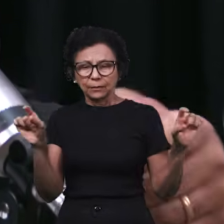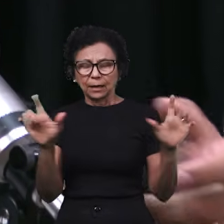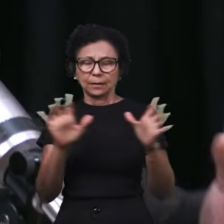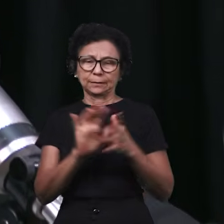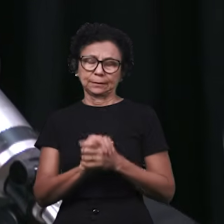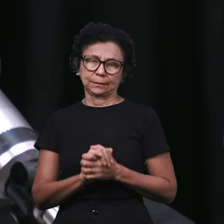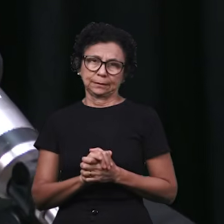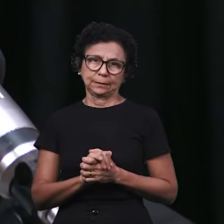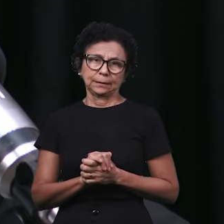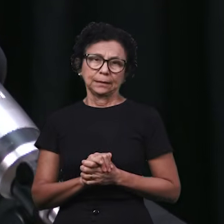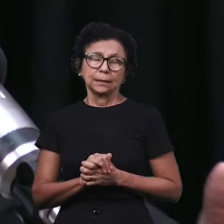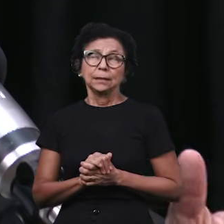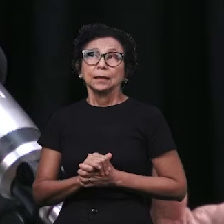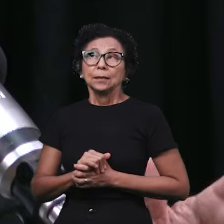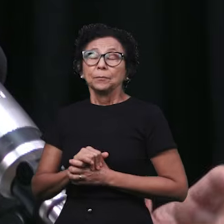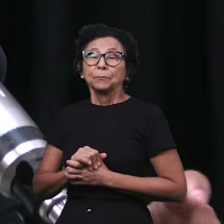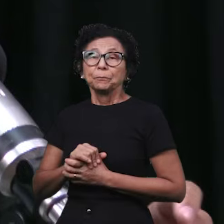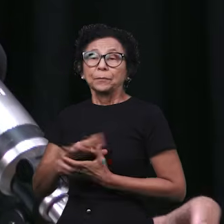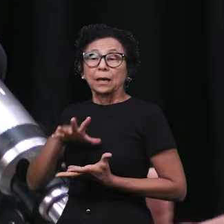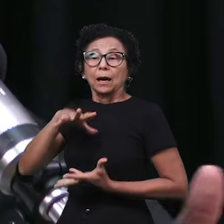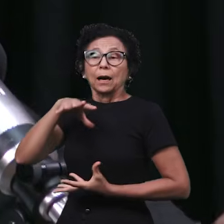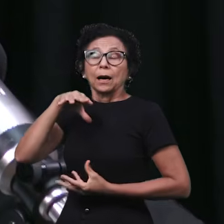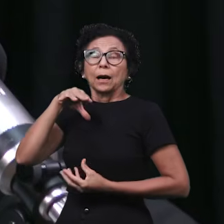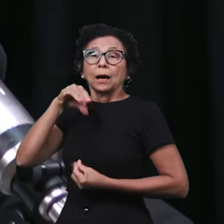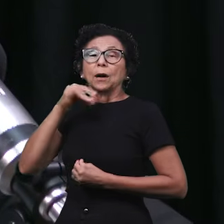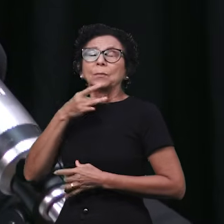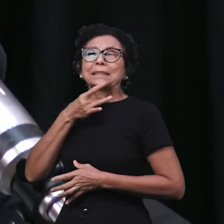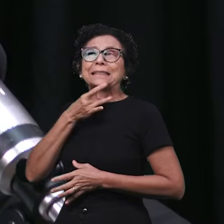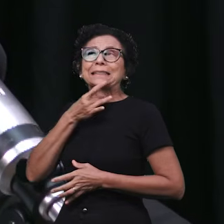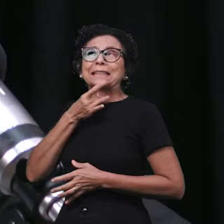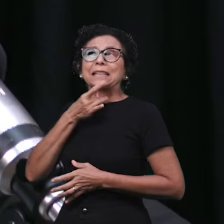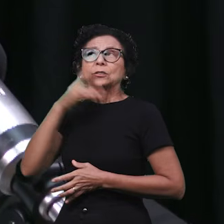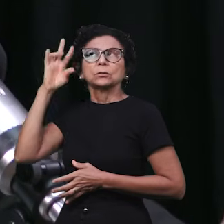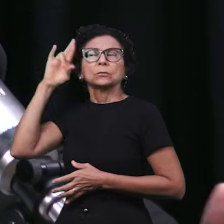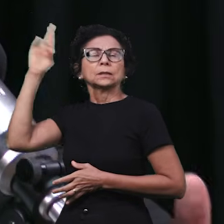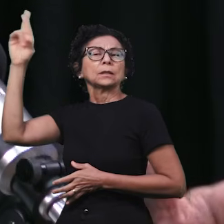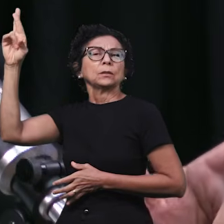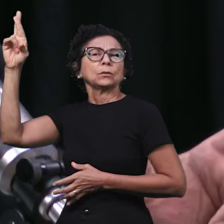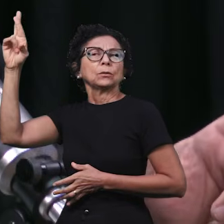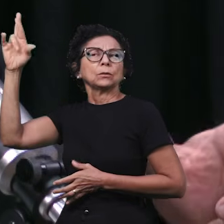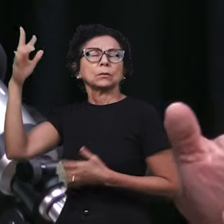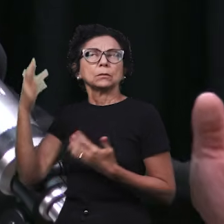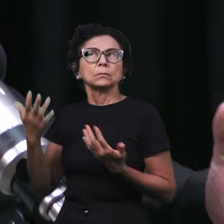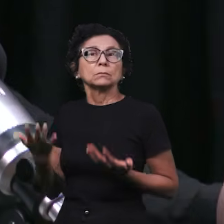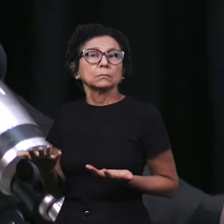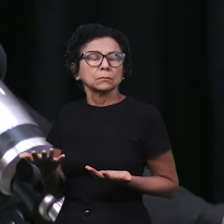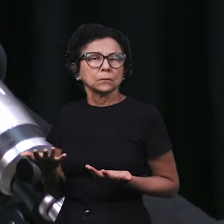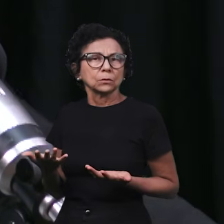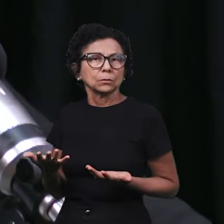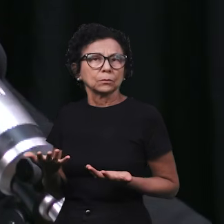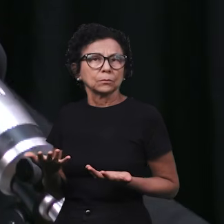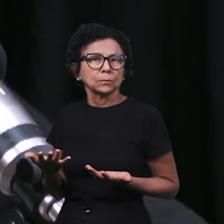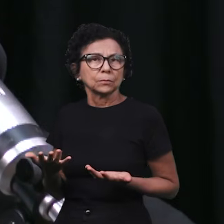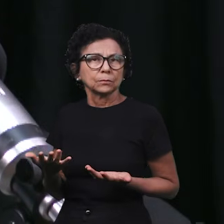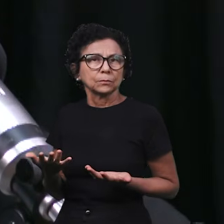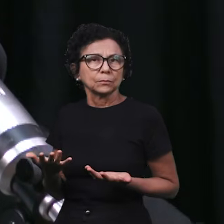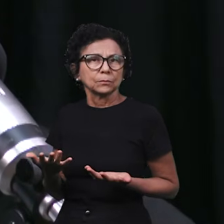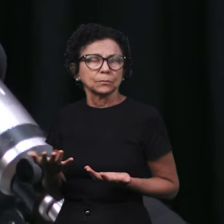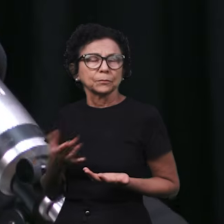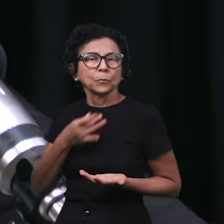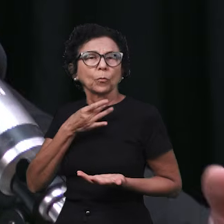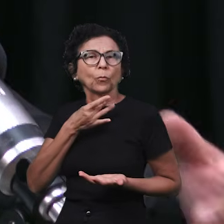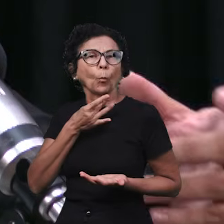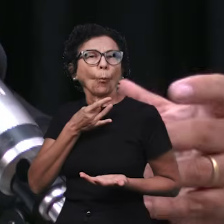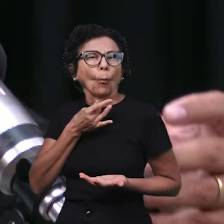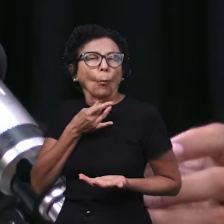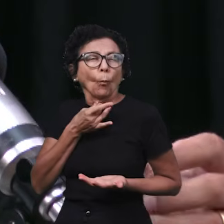de aflição. E eu posso trazer isso na hora da interpretação, né? Se eu usar essa expressão de estar sedento,